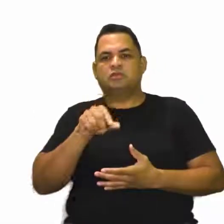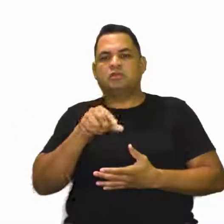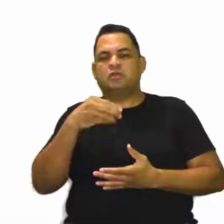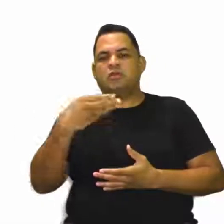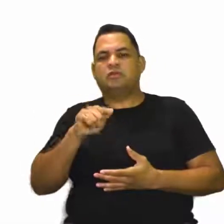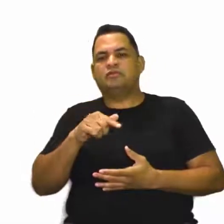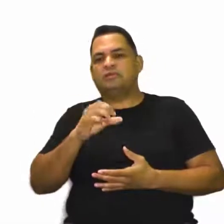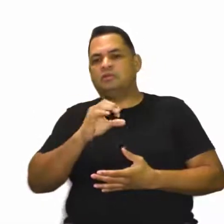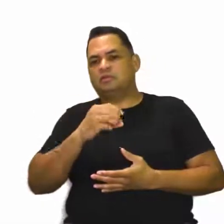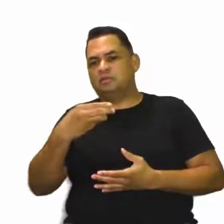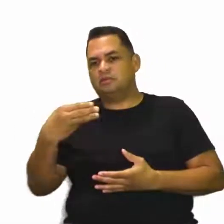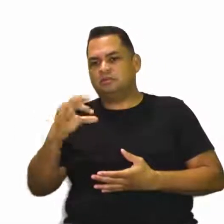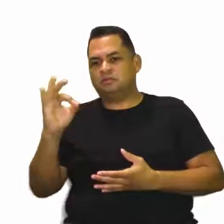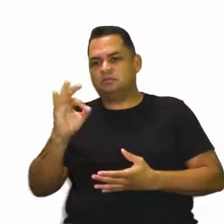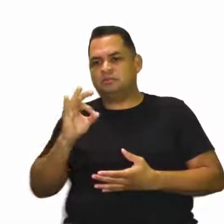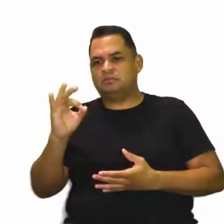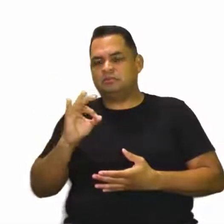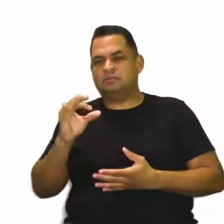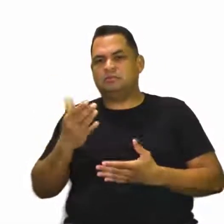54,3%,